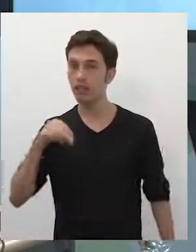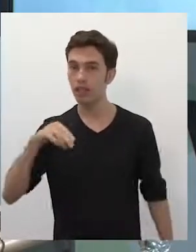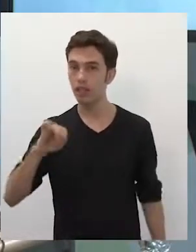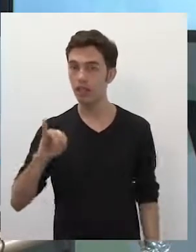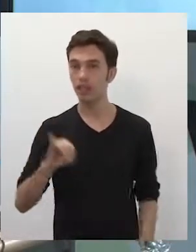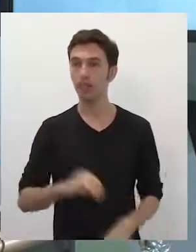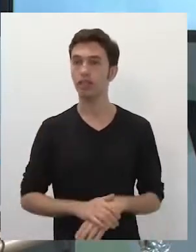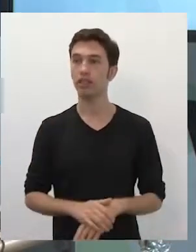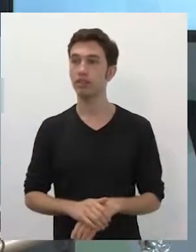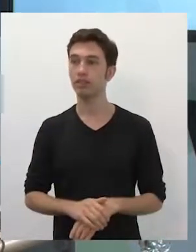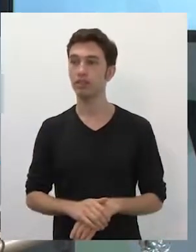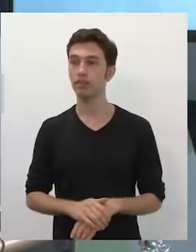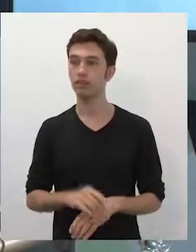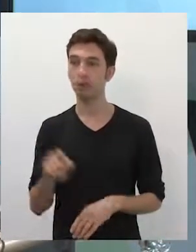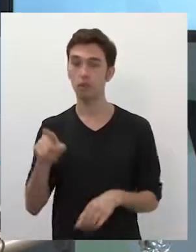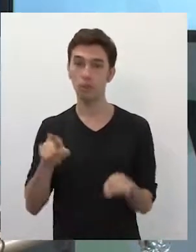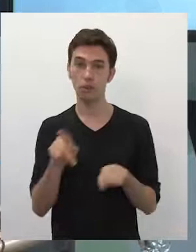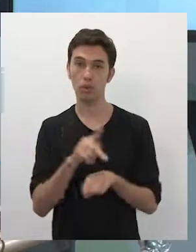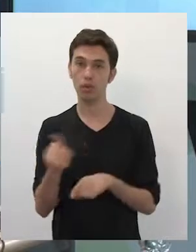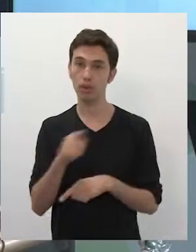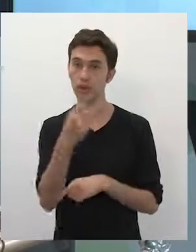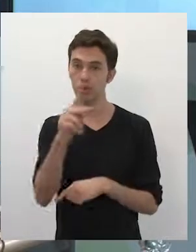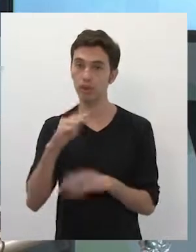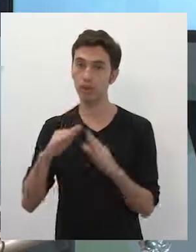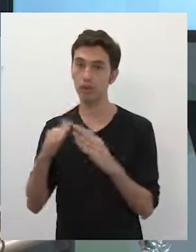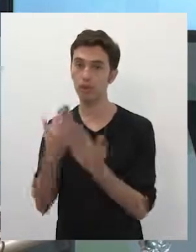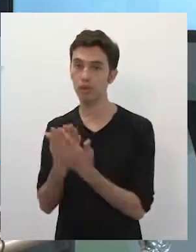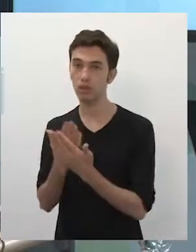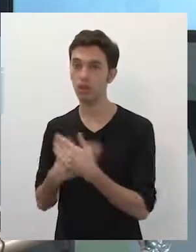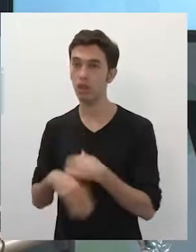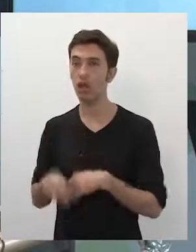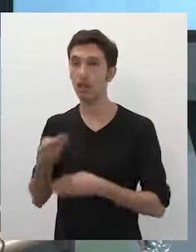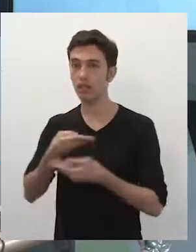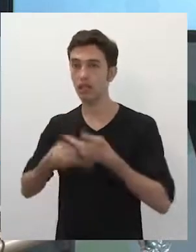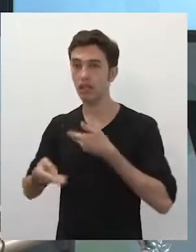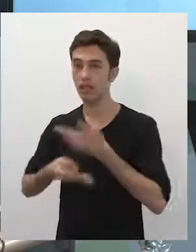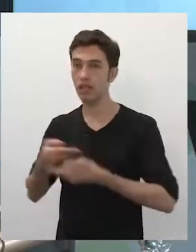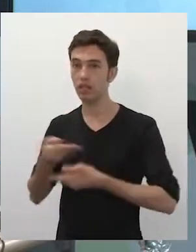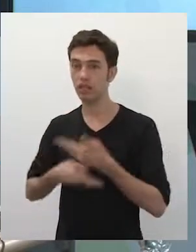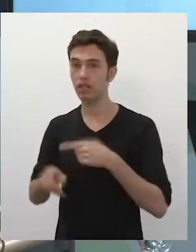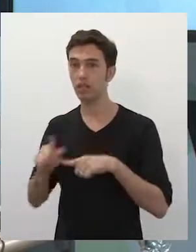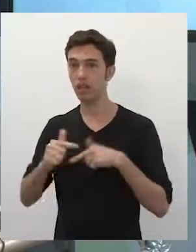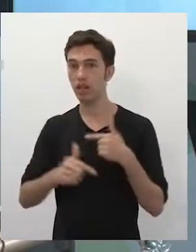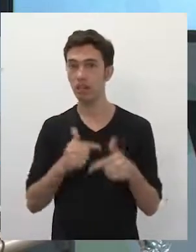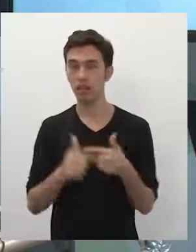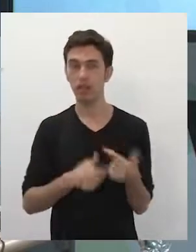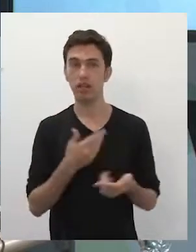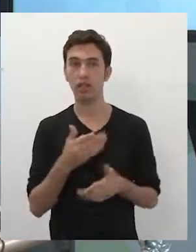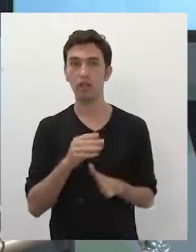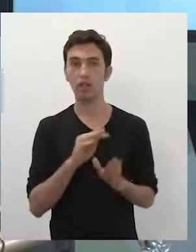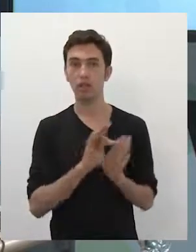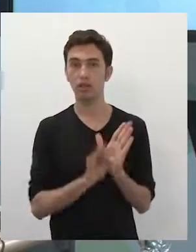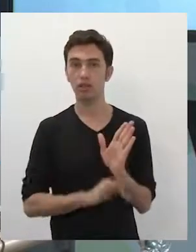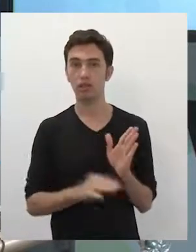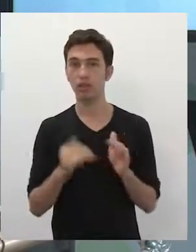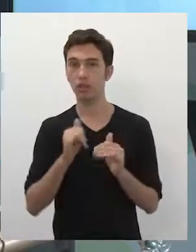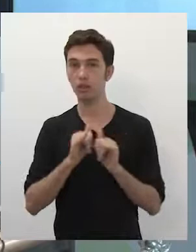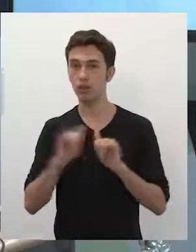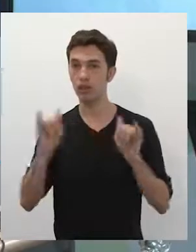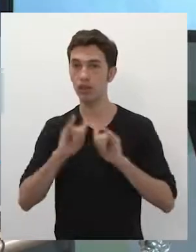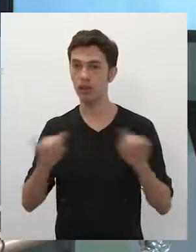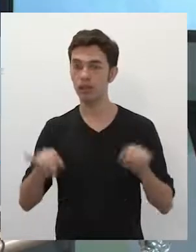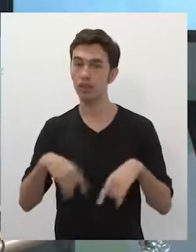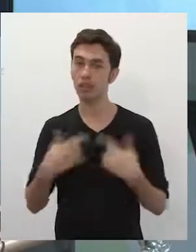têm nas escolas de vocês, o modo como vocês decidiram interagir, trabalhando aí os textos jornalísticos, né? Que são textos que nós vamos trabalhar aí